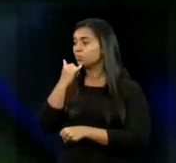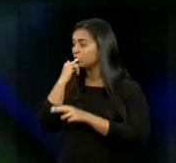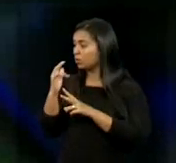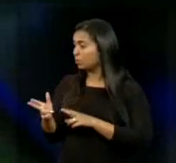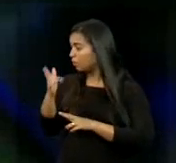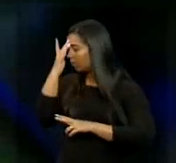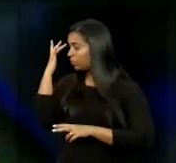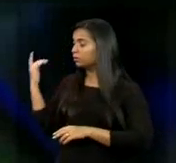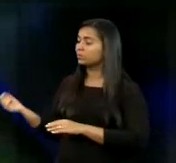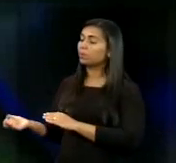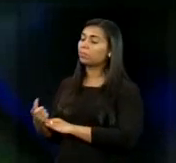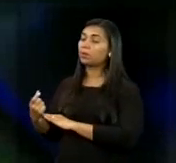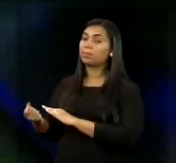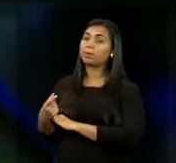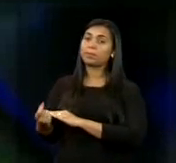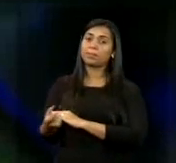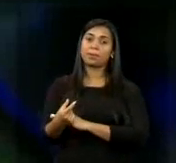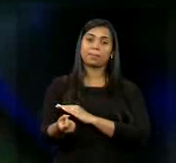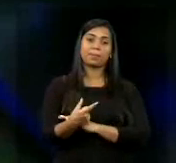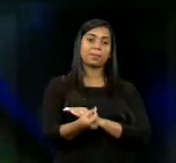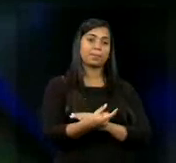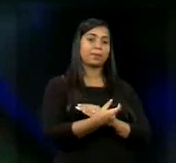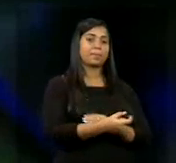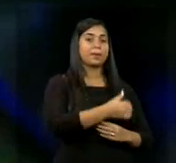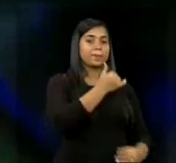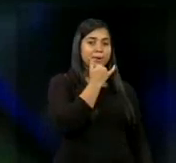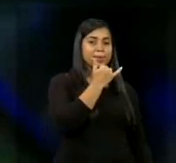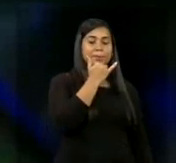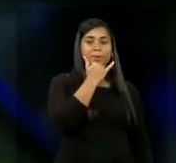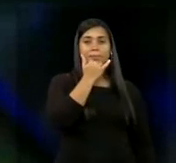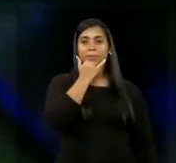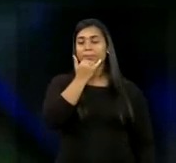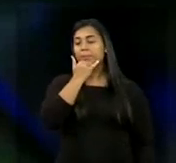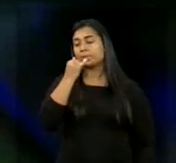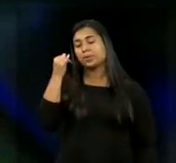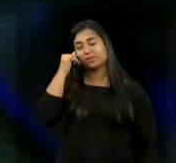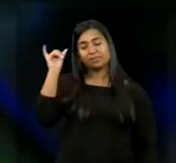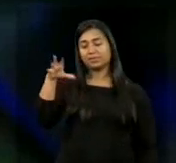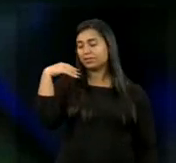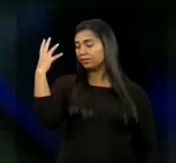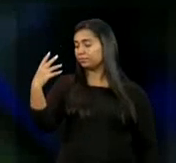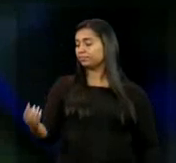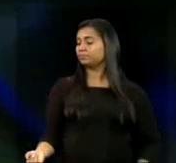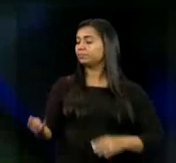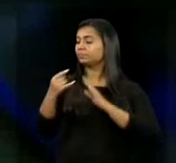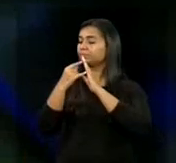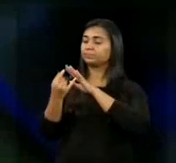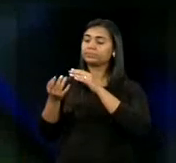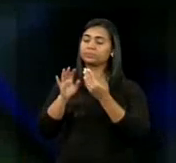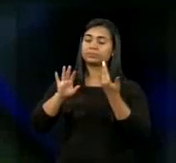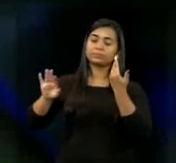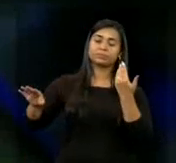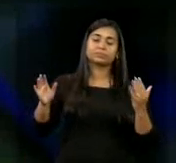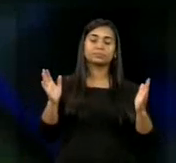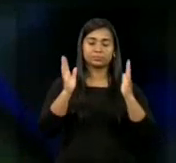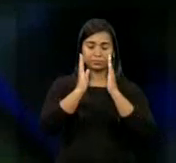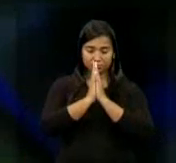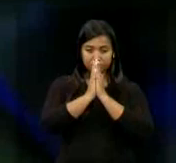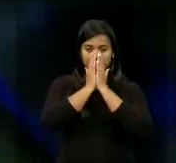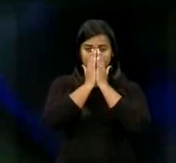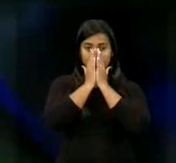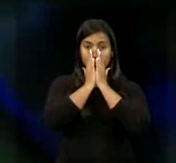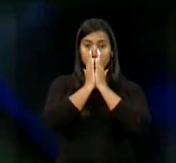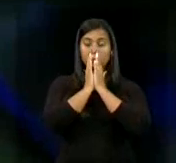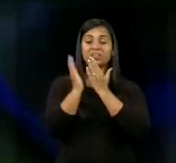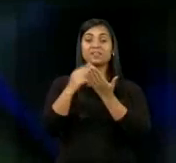nossas ofensas, assim como nós perdoamos a quem nos tem ofendido. E não deixeis cair a tentação, mas livrai-nos